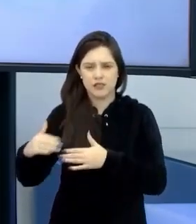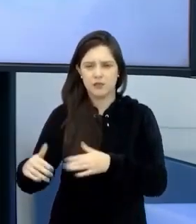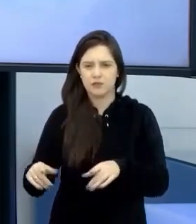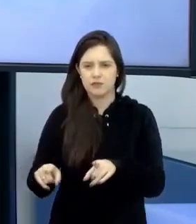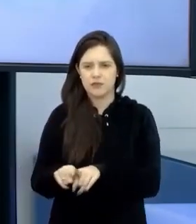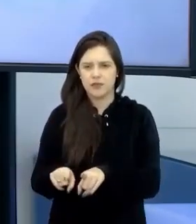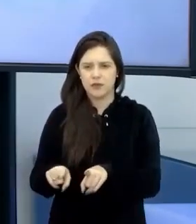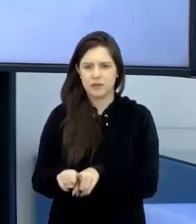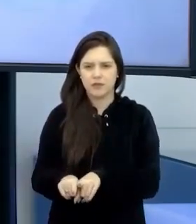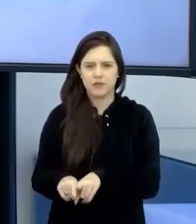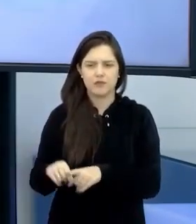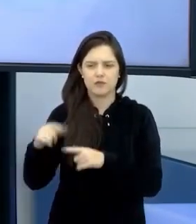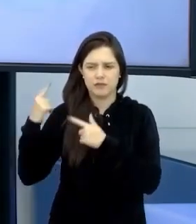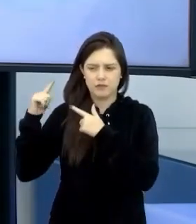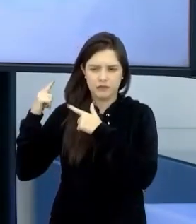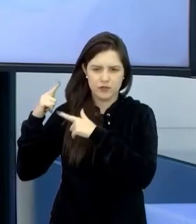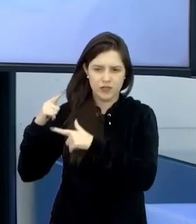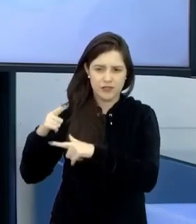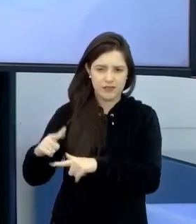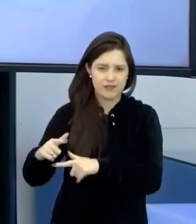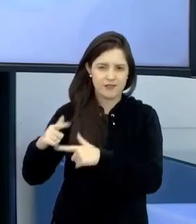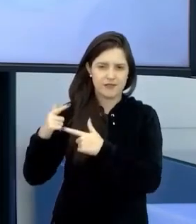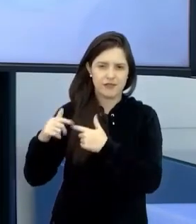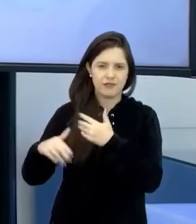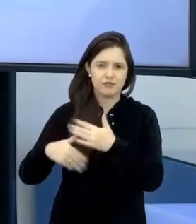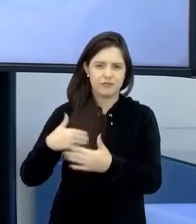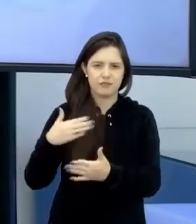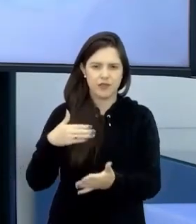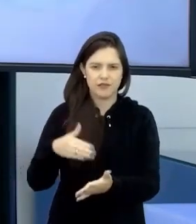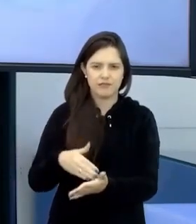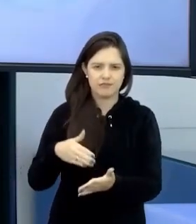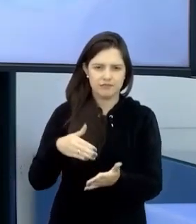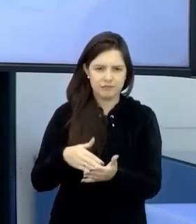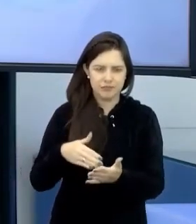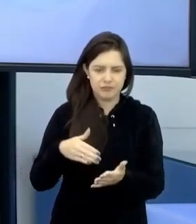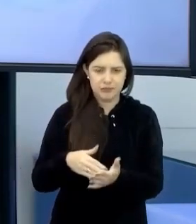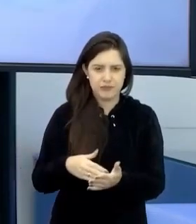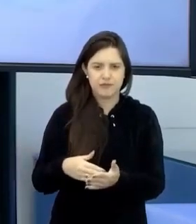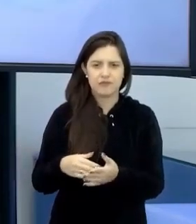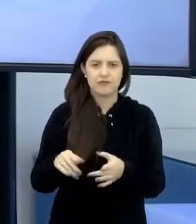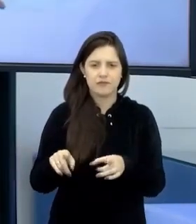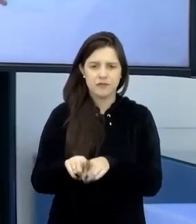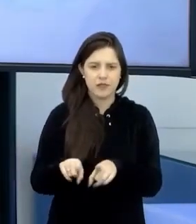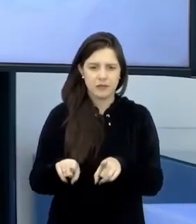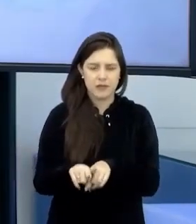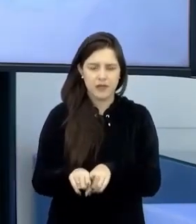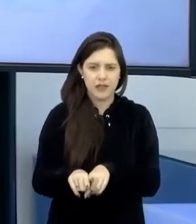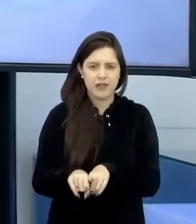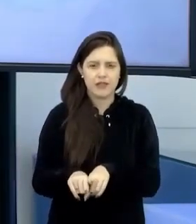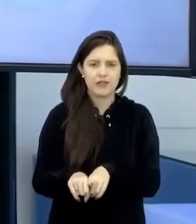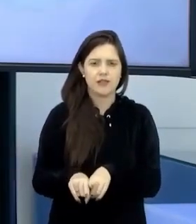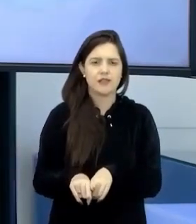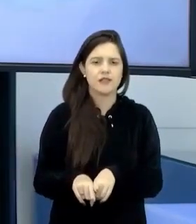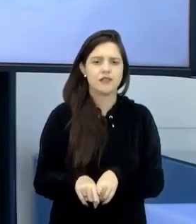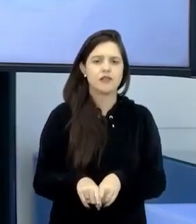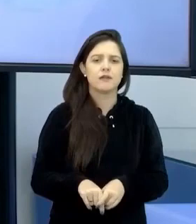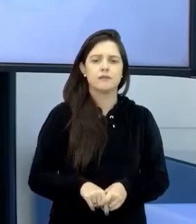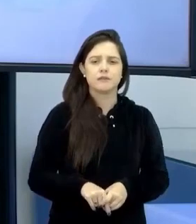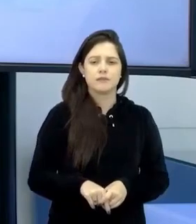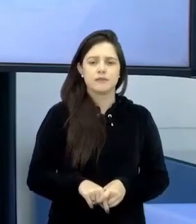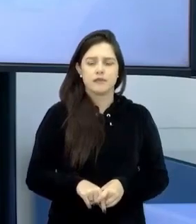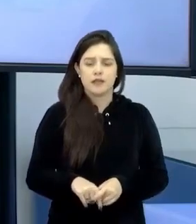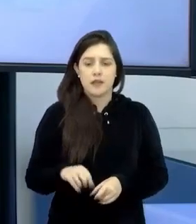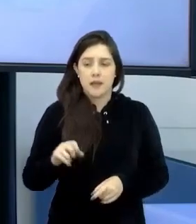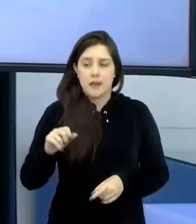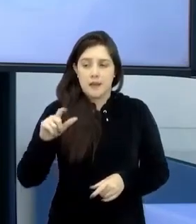Outro metal pesado que nós temos aí, a presença pode ser o cádmio, tá? Presente principalmente em pilhas e baterias, que